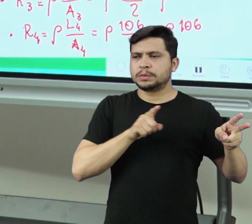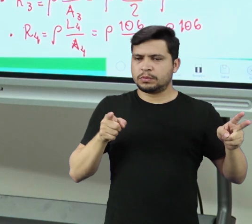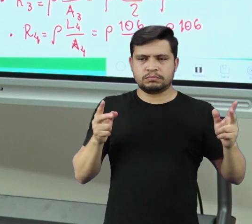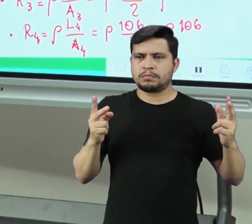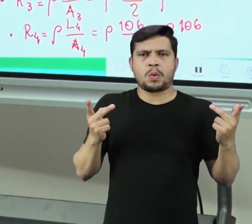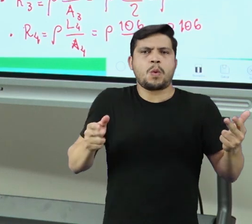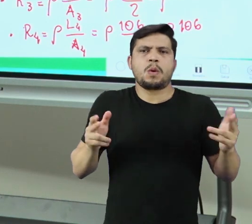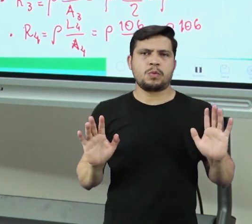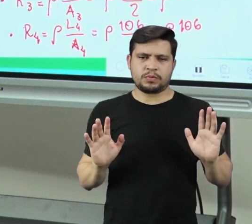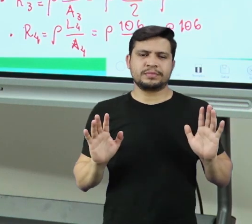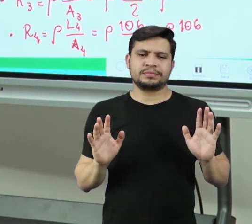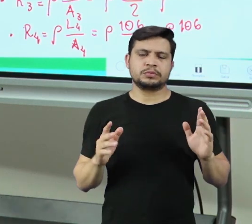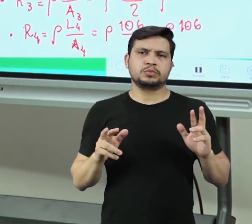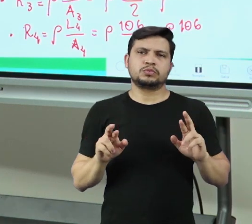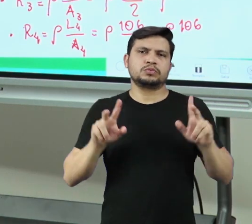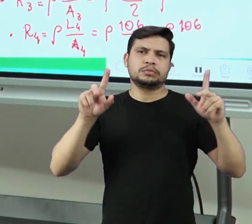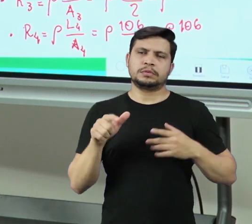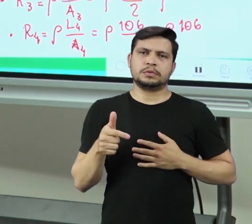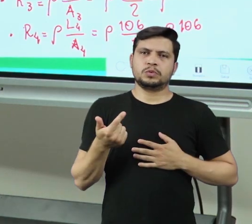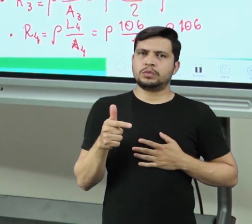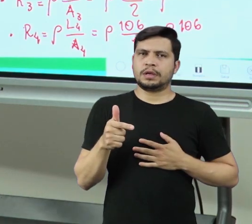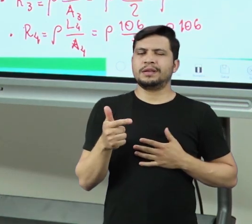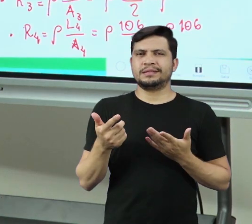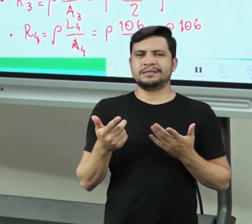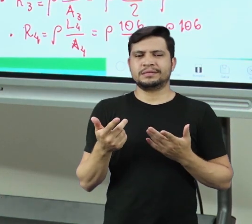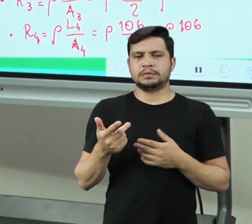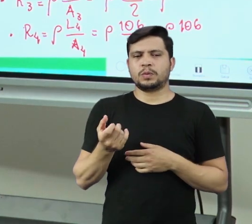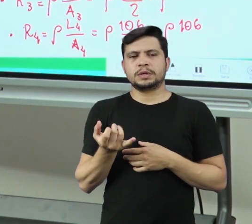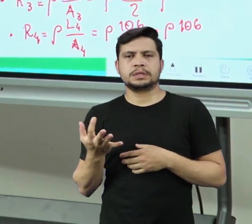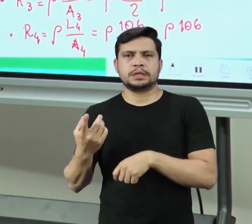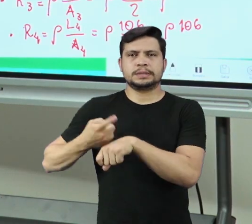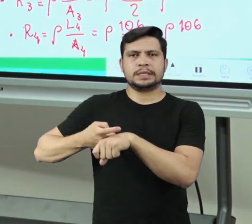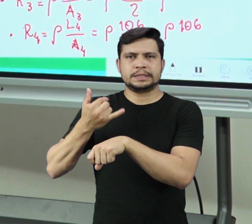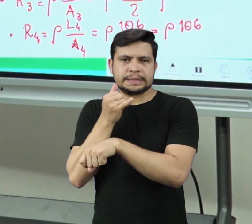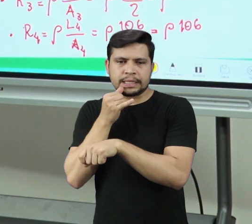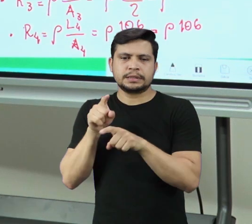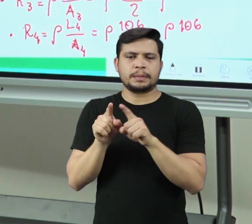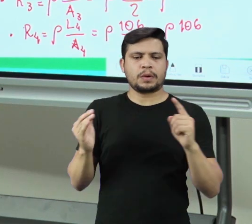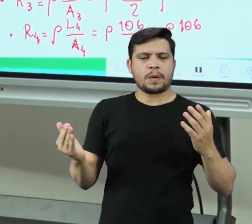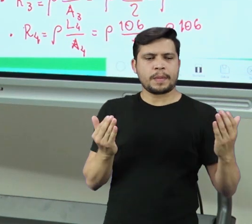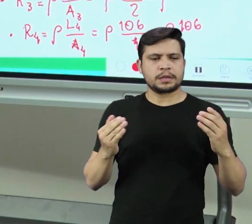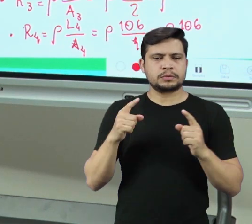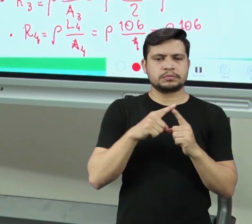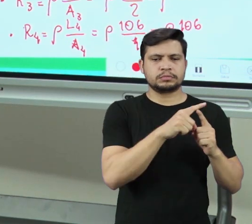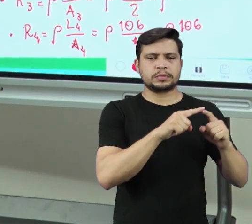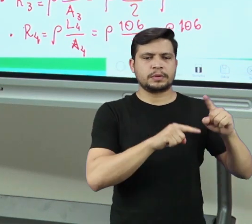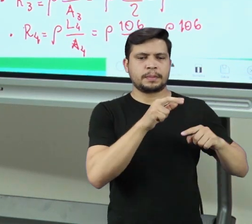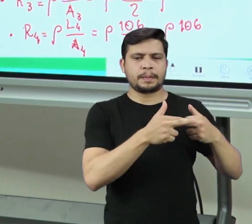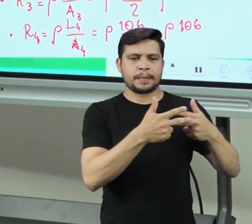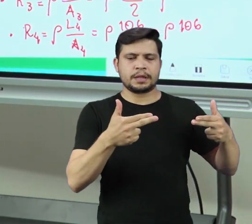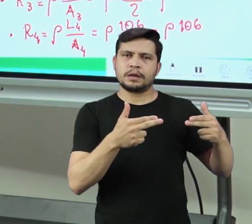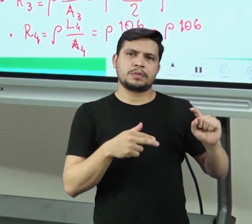não atrapalhe no valor da resistência e da comparação entre os materiais. Por quê? Porque é um único material,